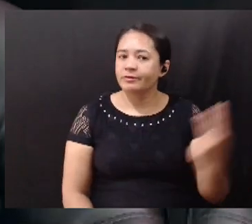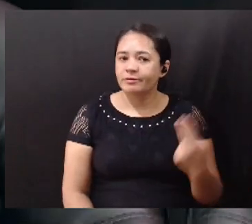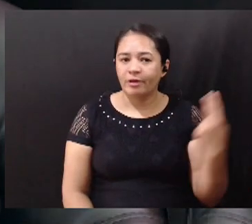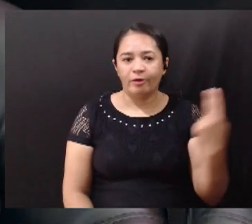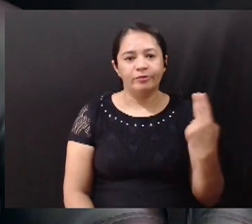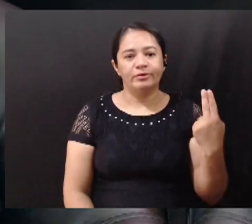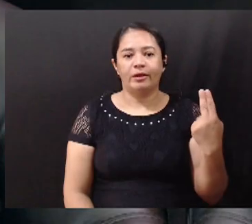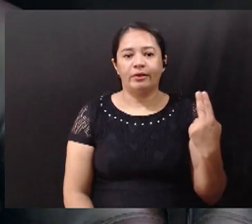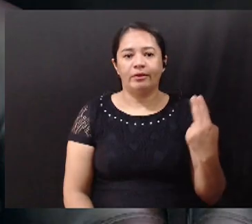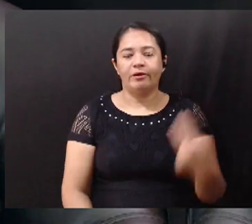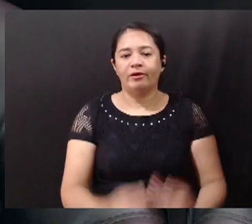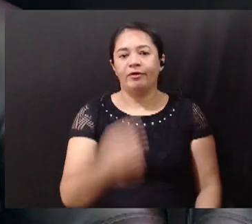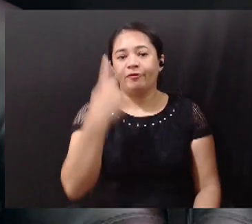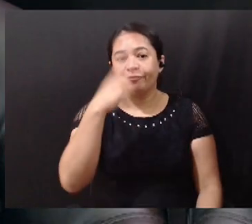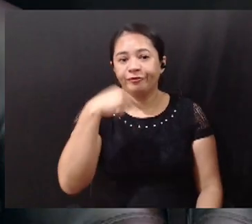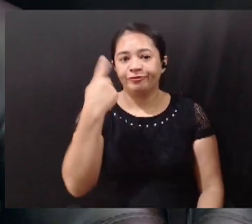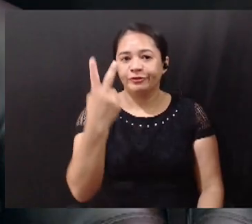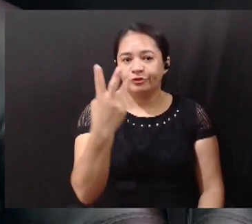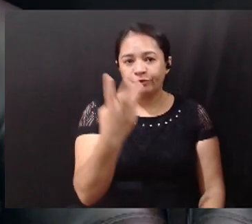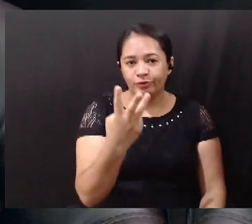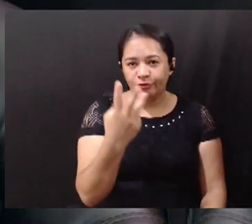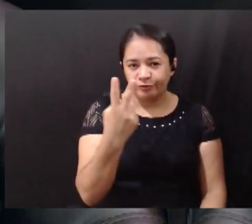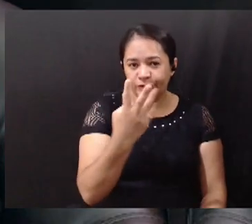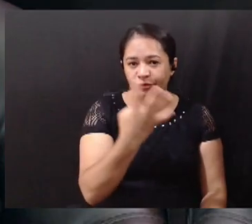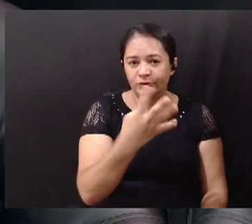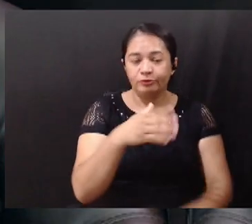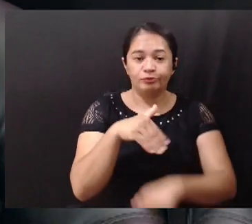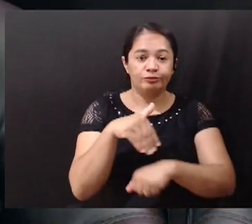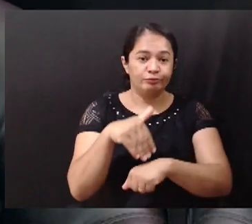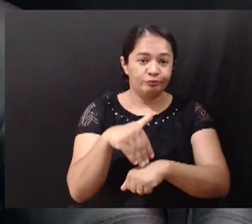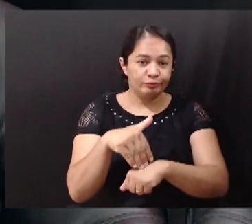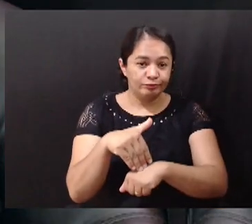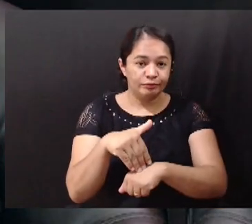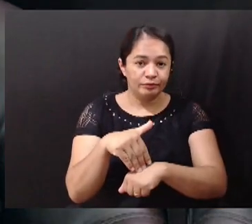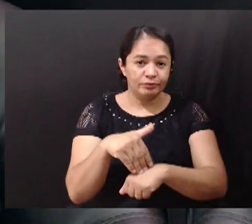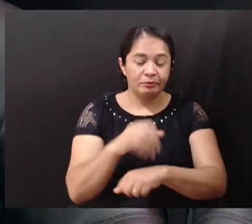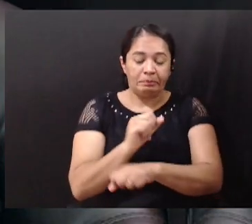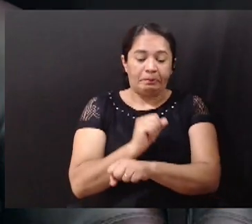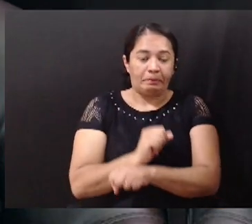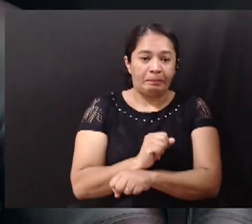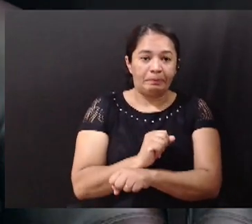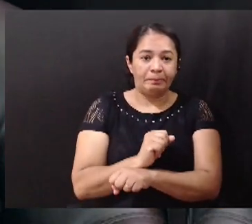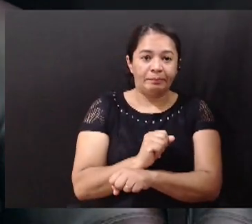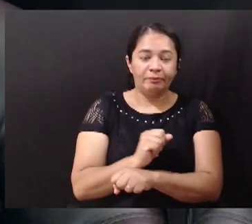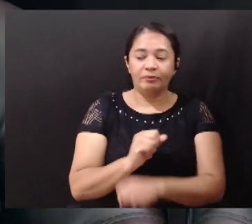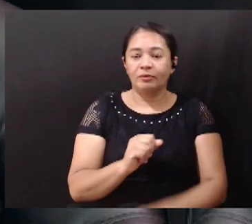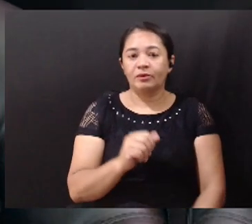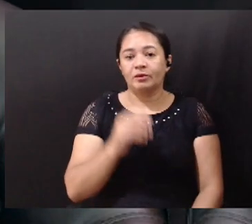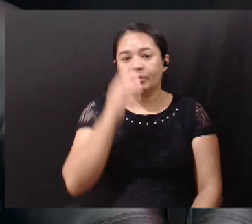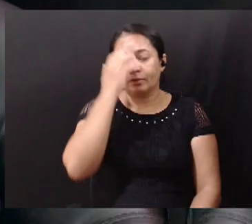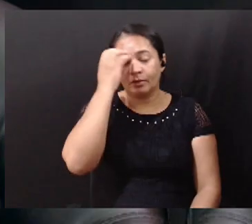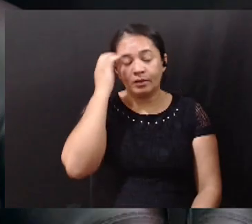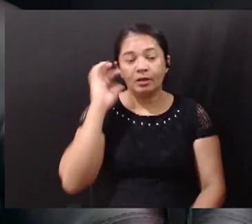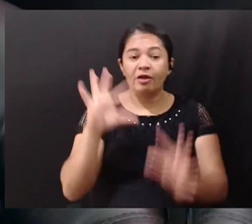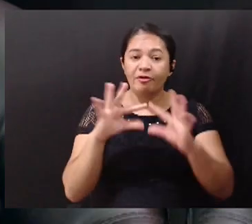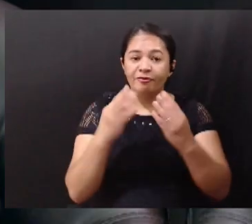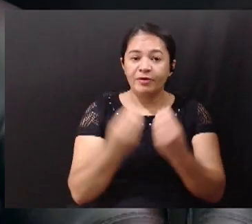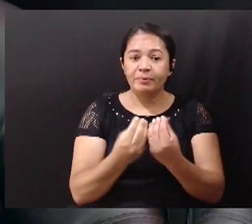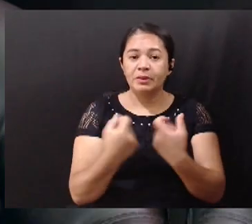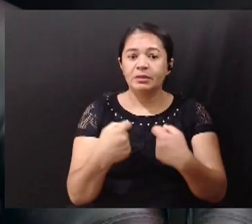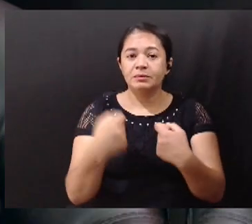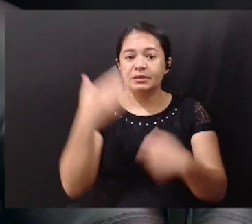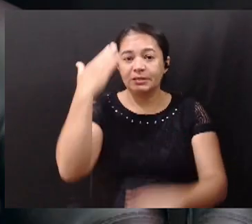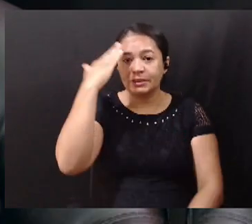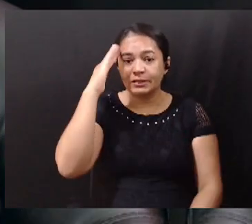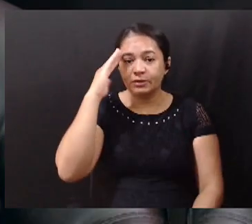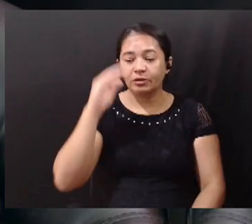criança. Eles vão ter a culpa, que vai paralisar. Sim. Eles precisam entender que a criança precisa de um